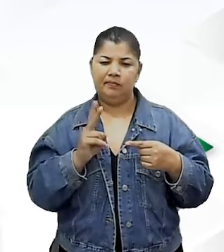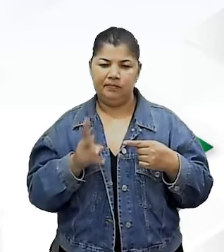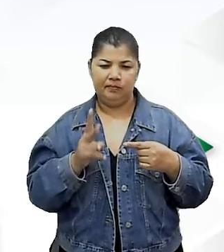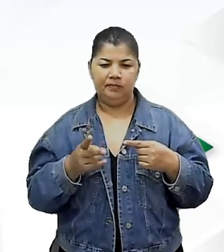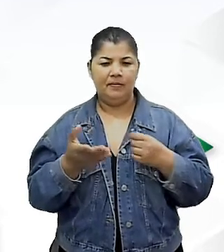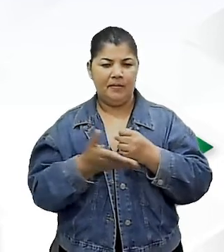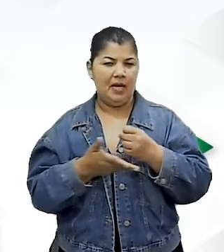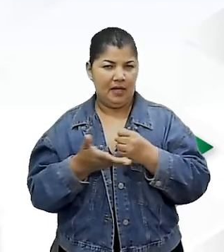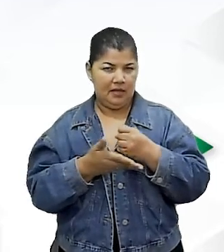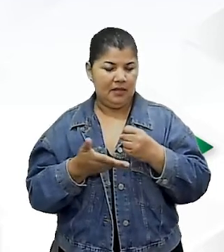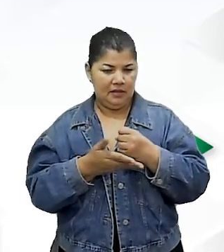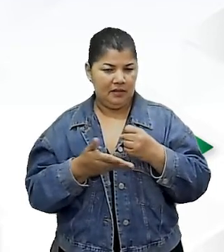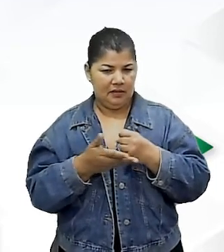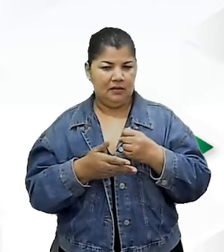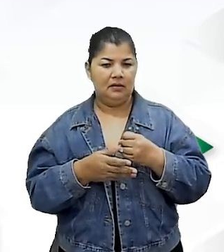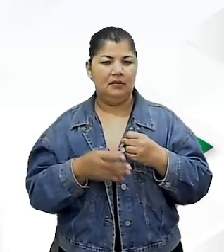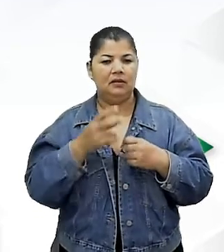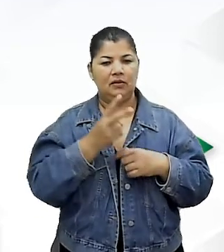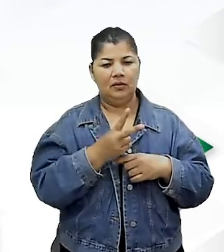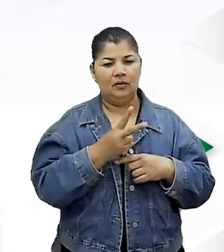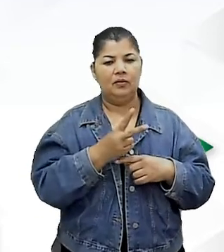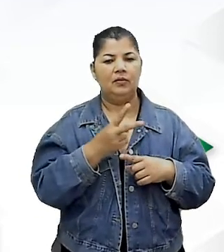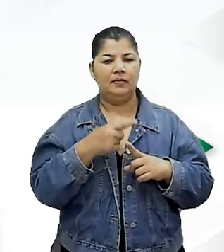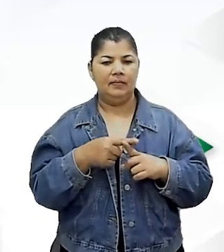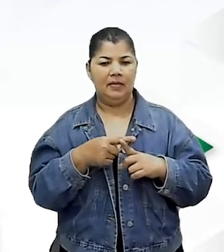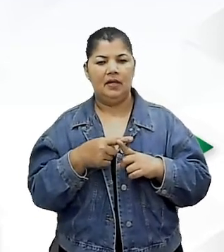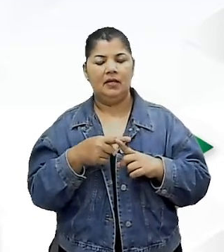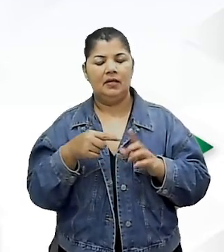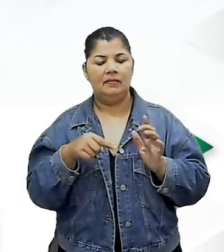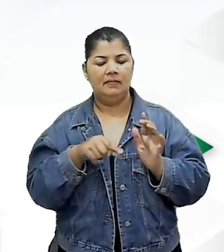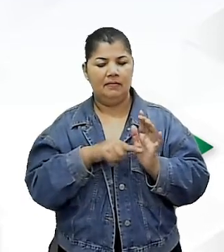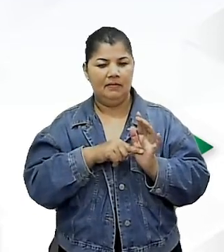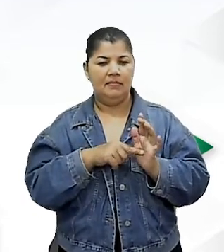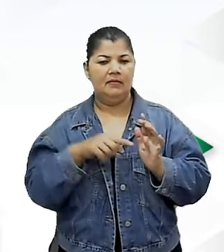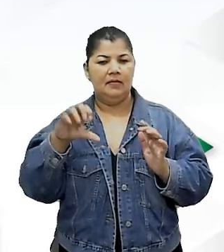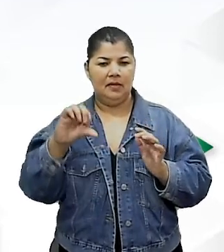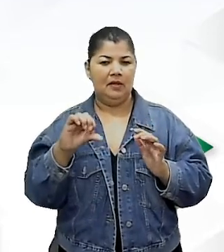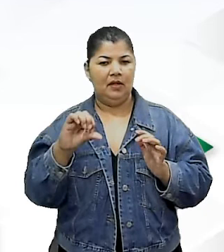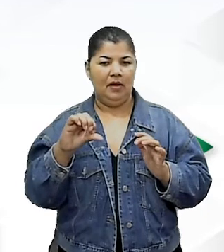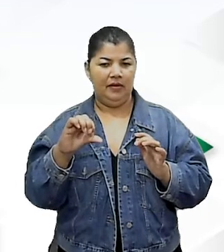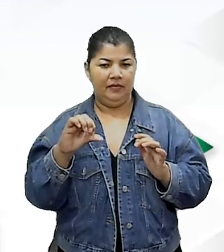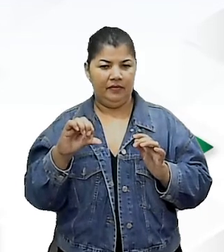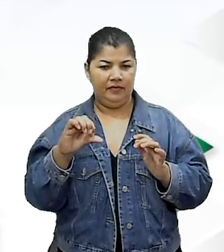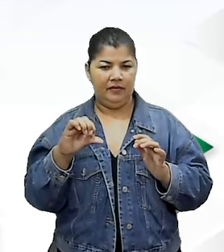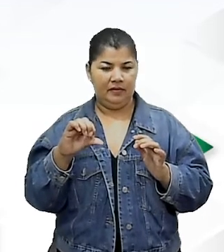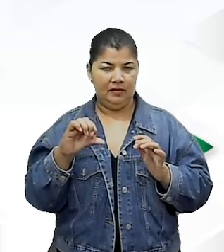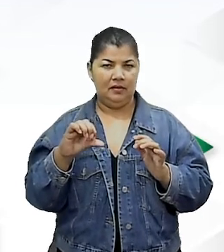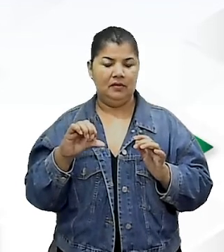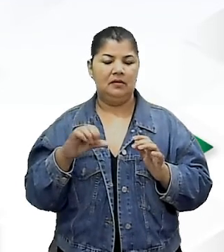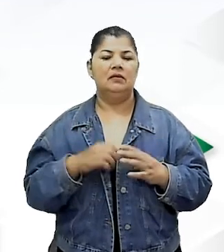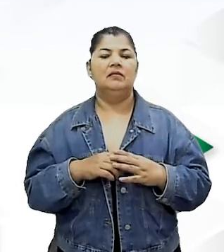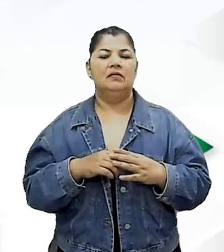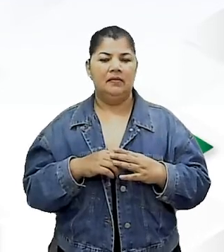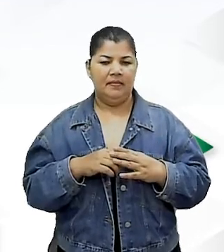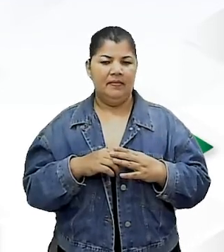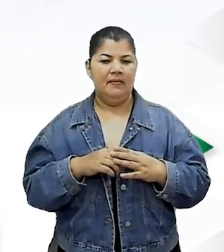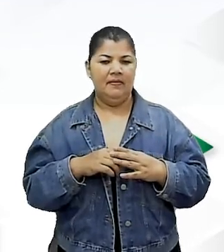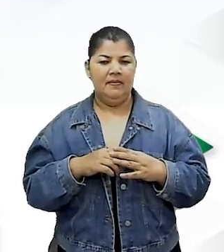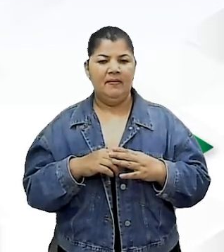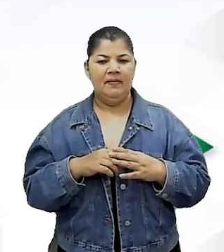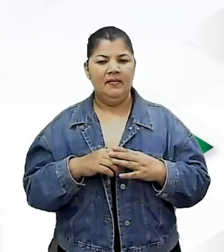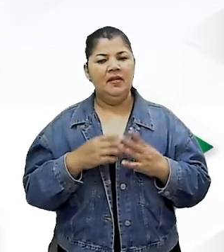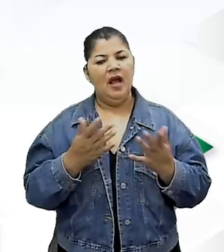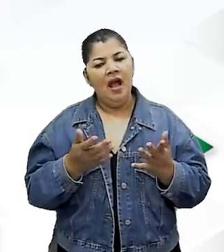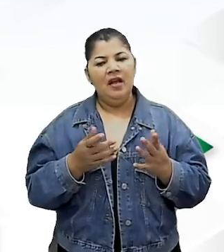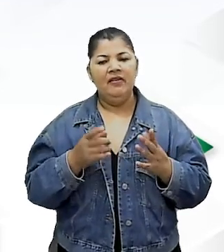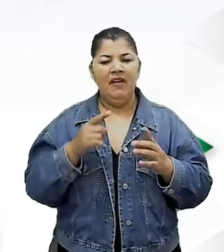os expoentes. 2 mais menos 9. Não esquece do menos 9, tá? E aí eu vou fazer joguinho de